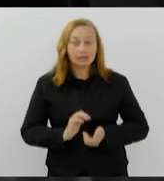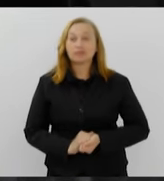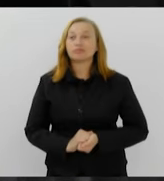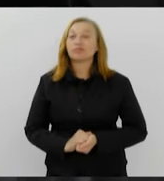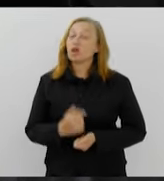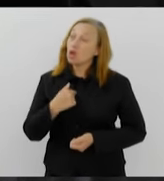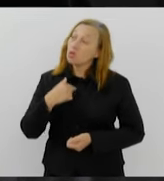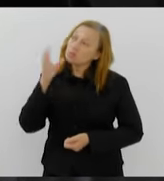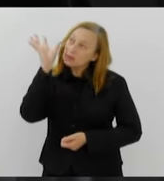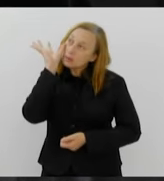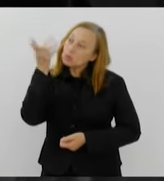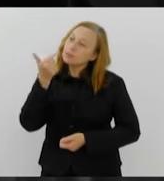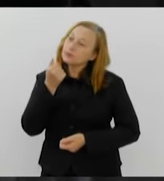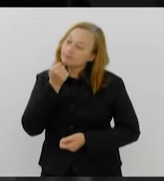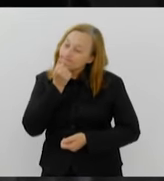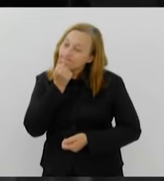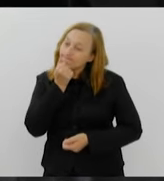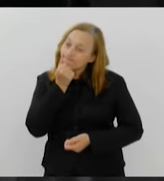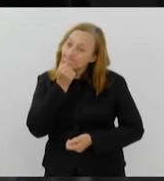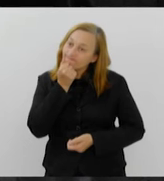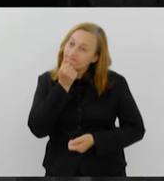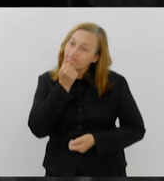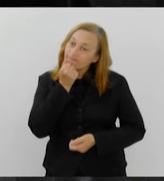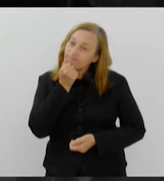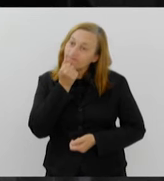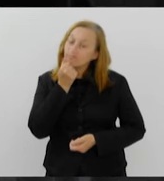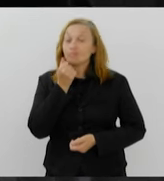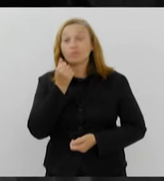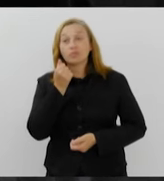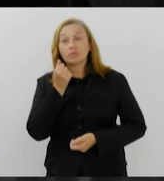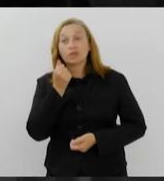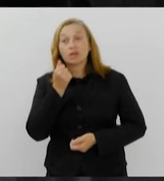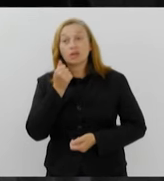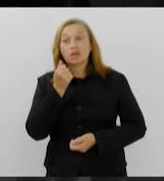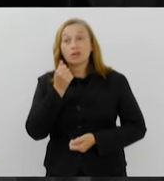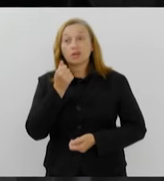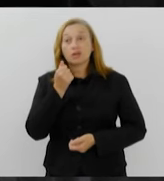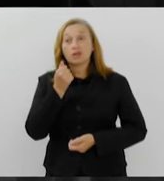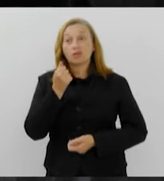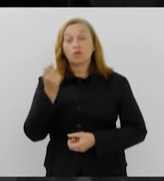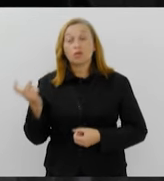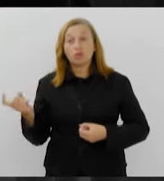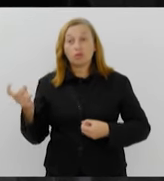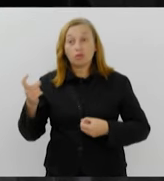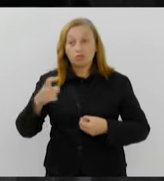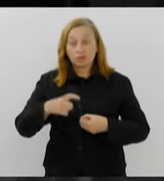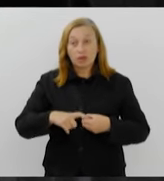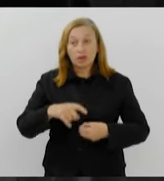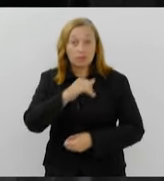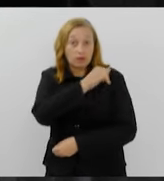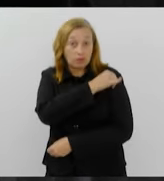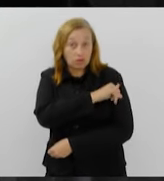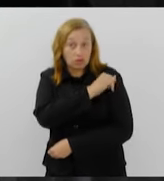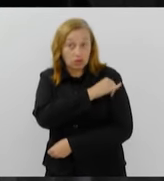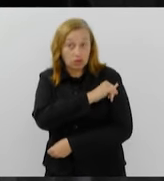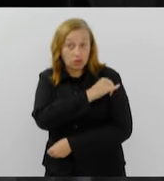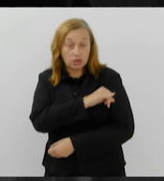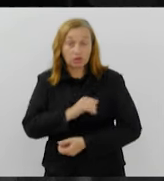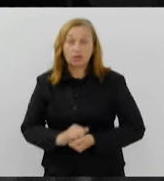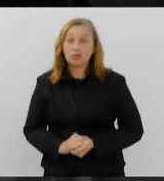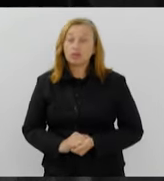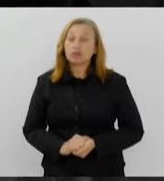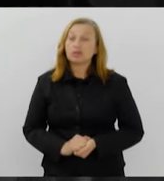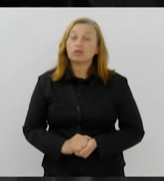eu resolvi Antecipar a minha vinda o meu retorno para o Rio de Janeiro e participar